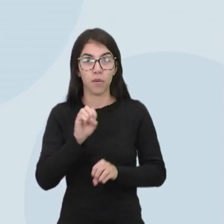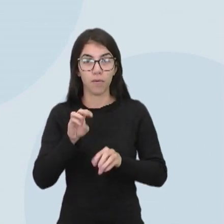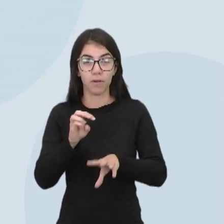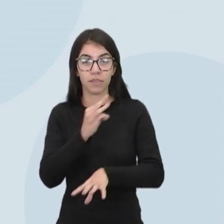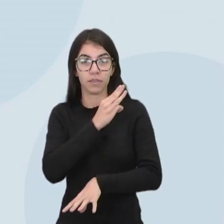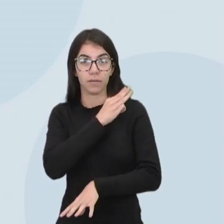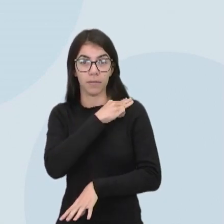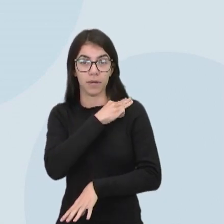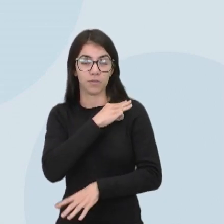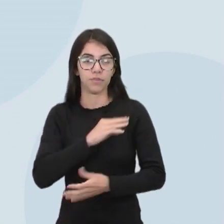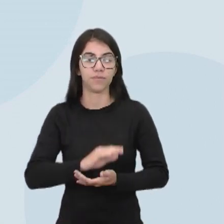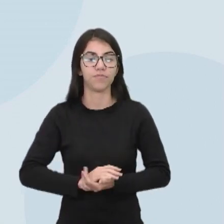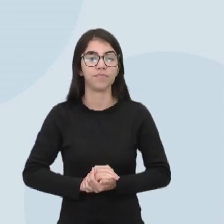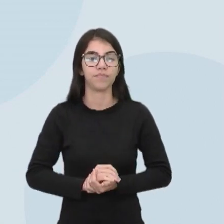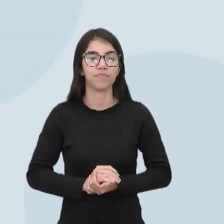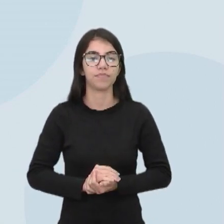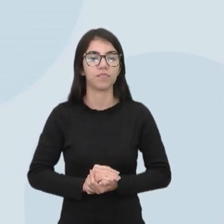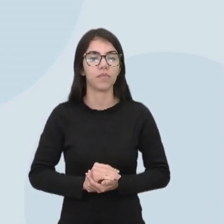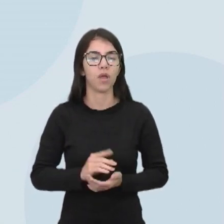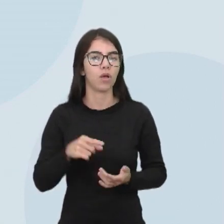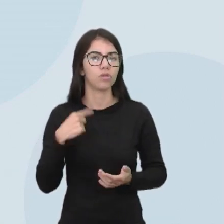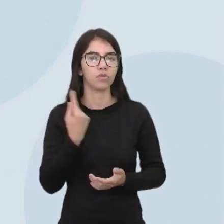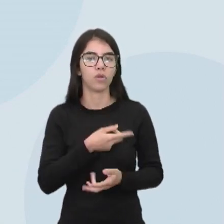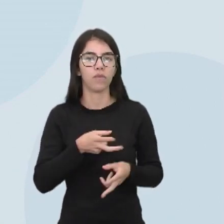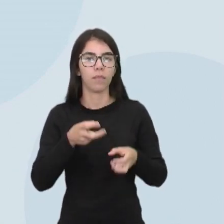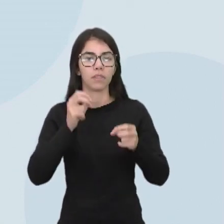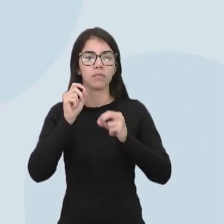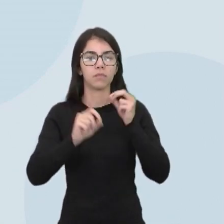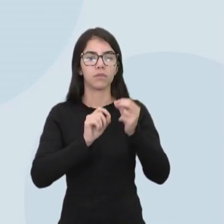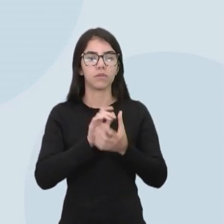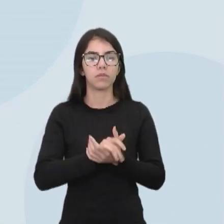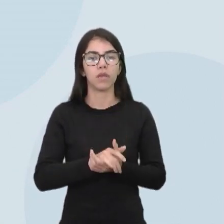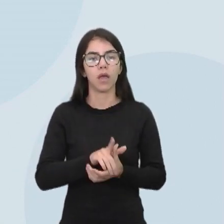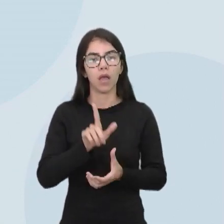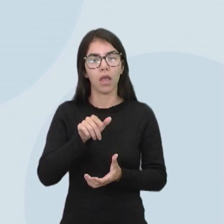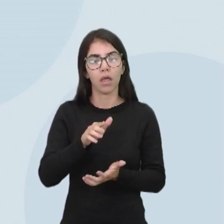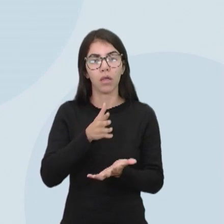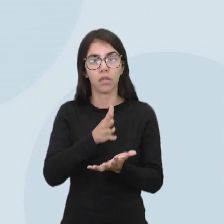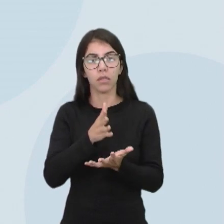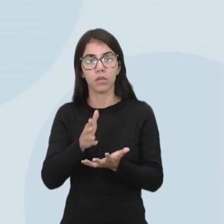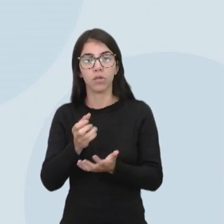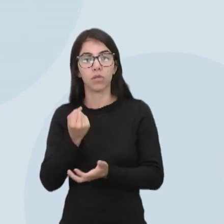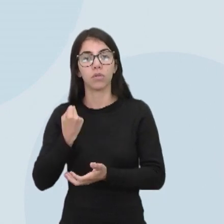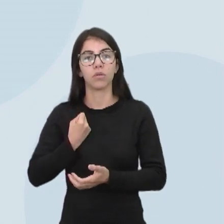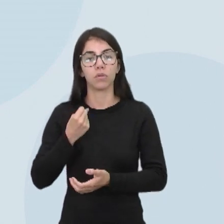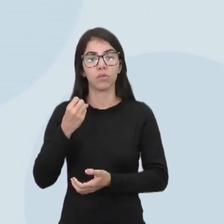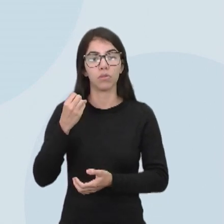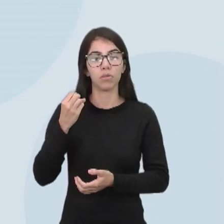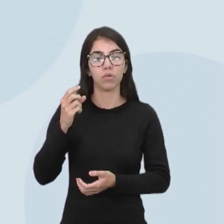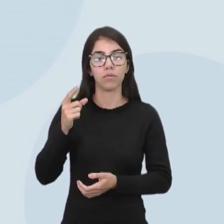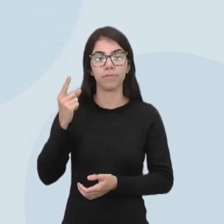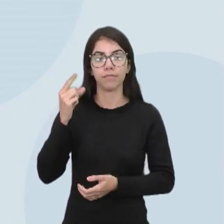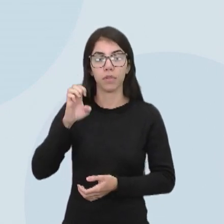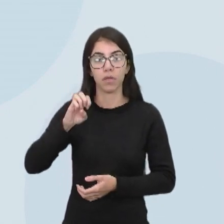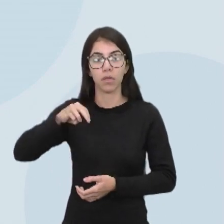médio. A gente está apreciando então o eixo de número